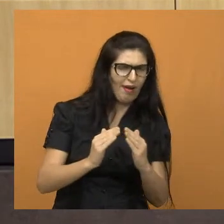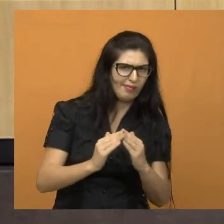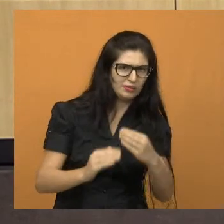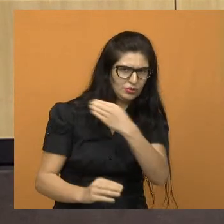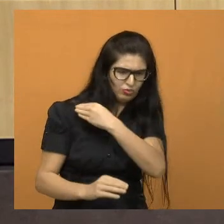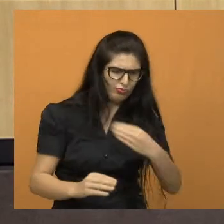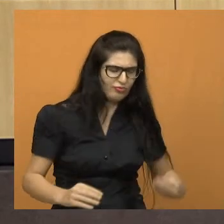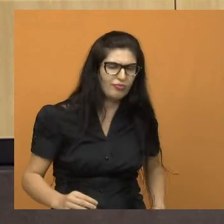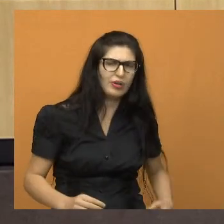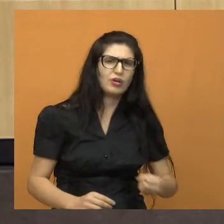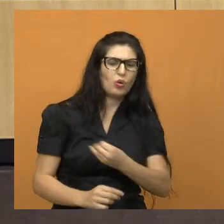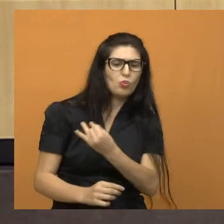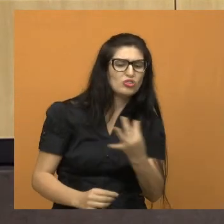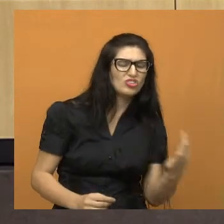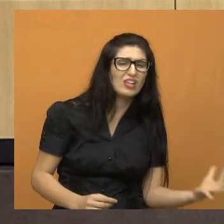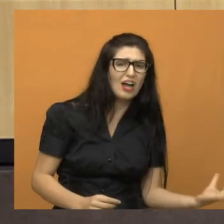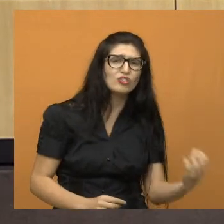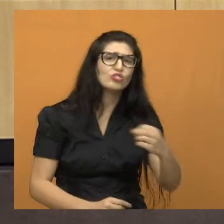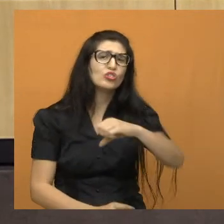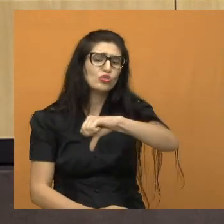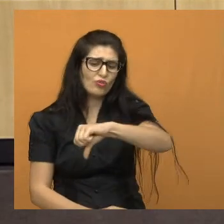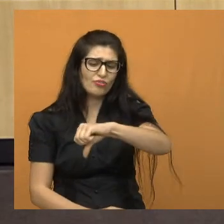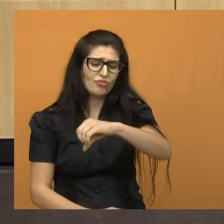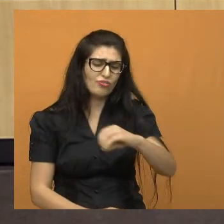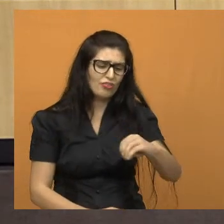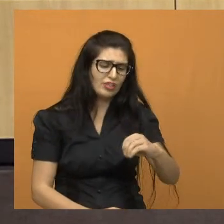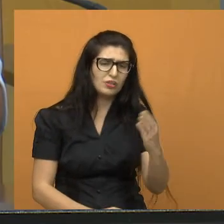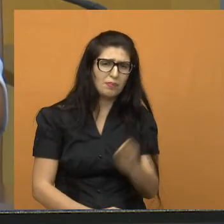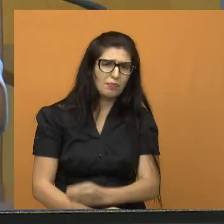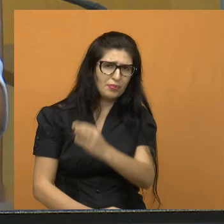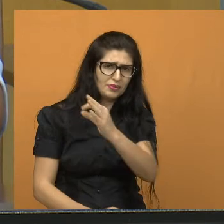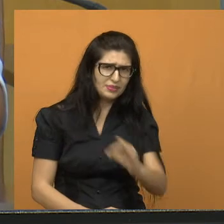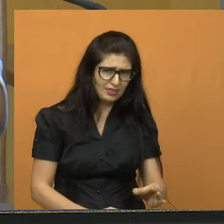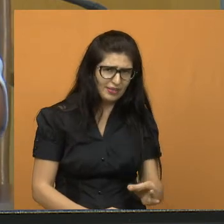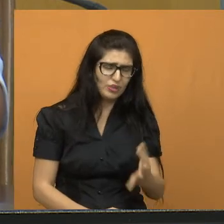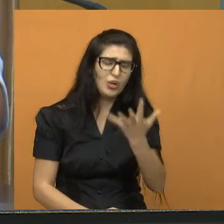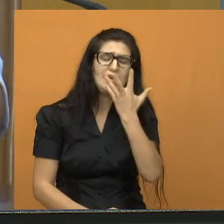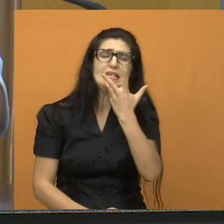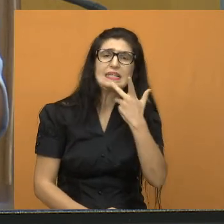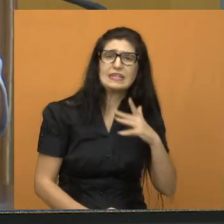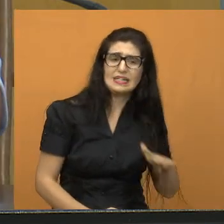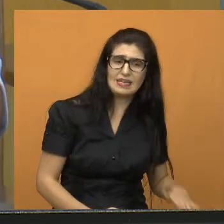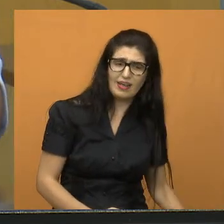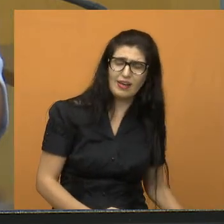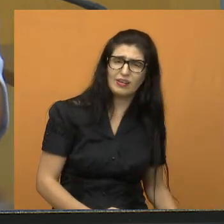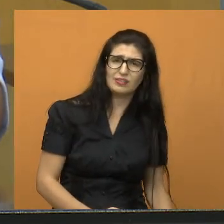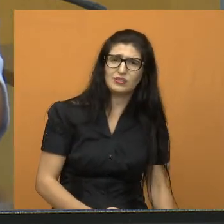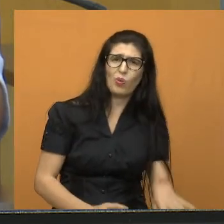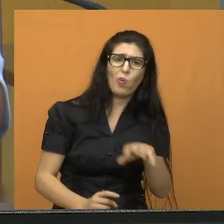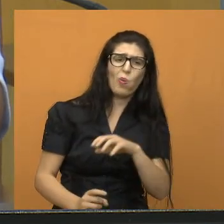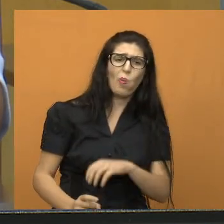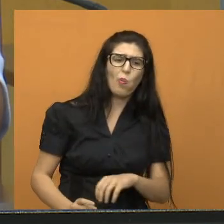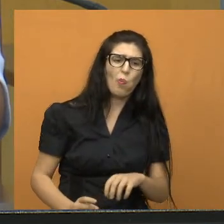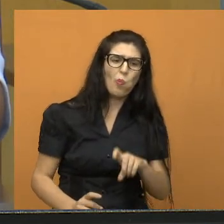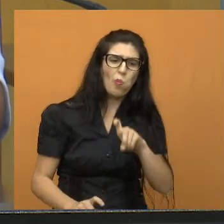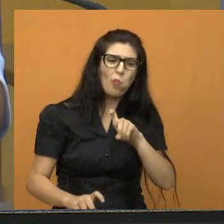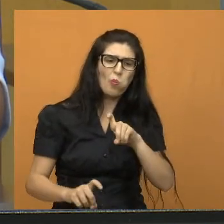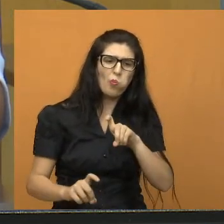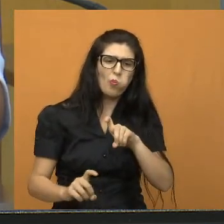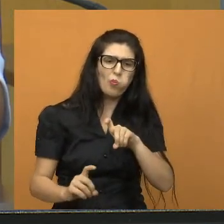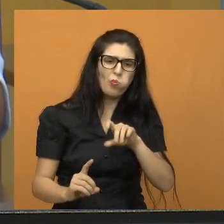que, pasmem, 90% dos casos de crianças abusadas sexualmente é